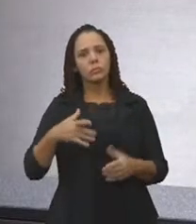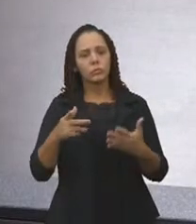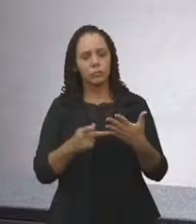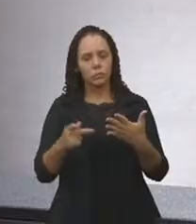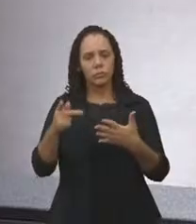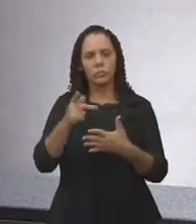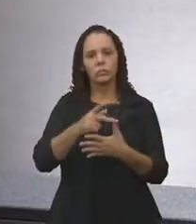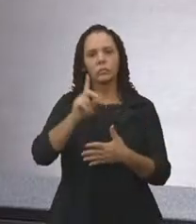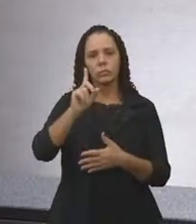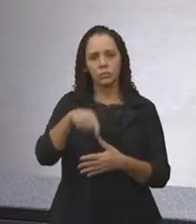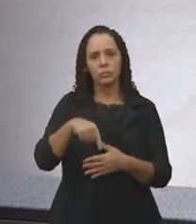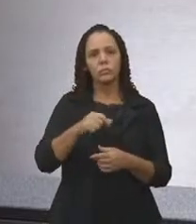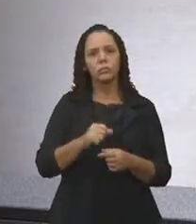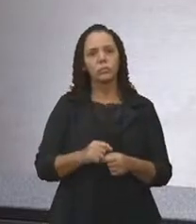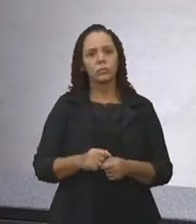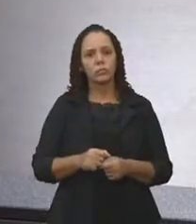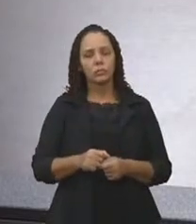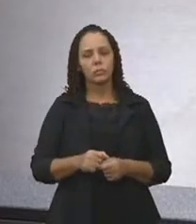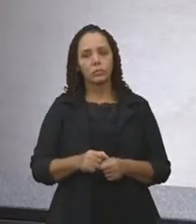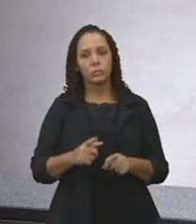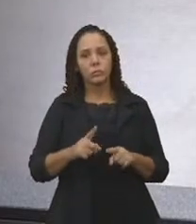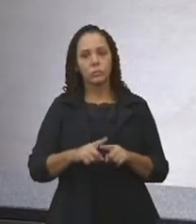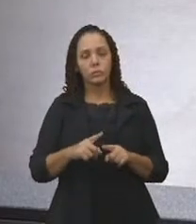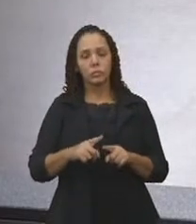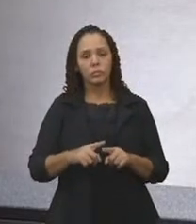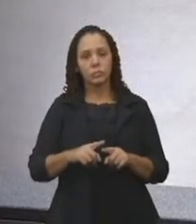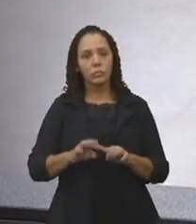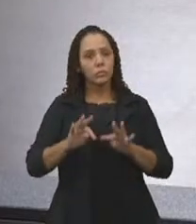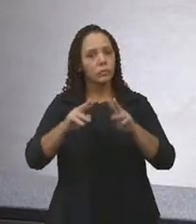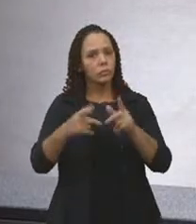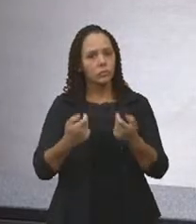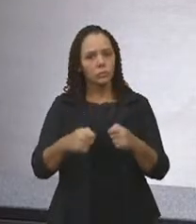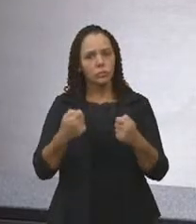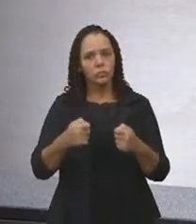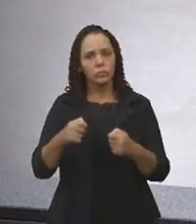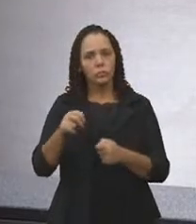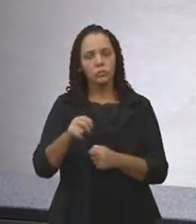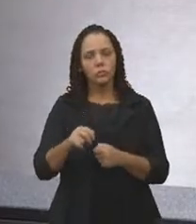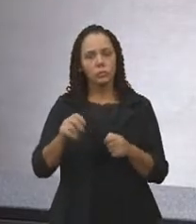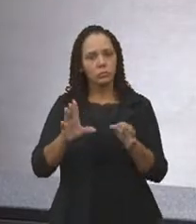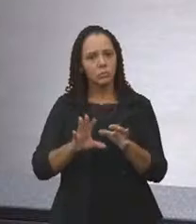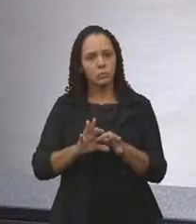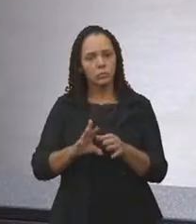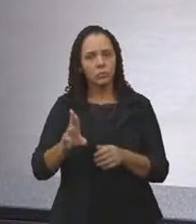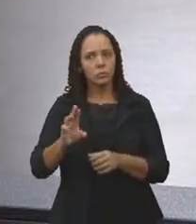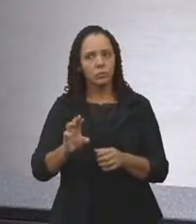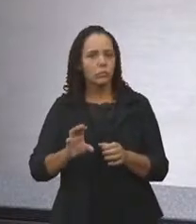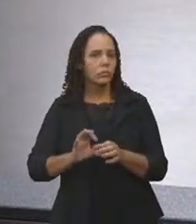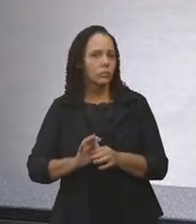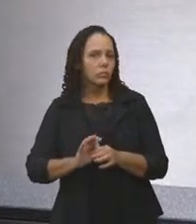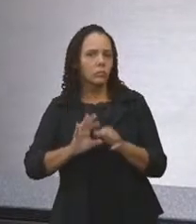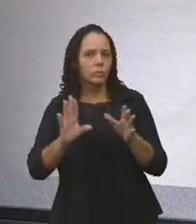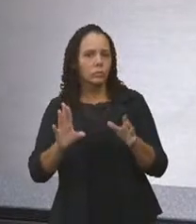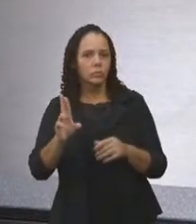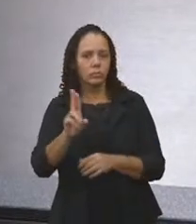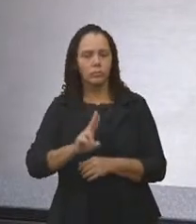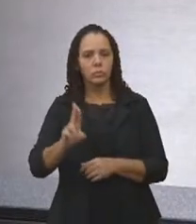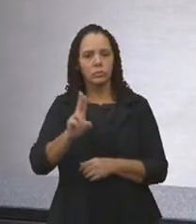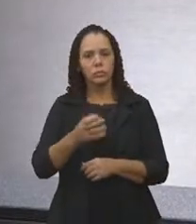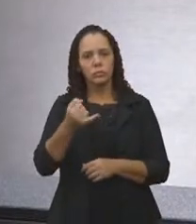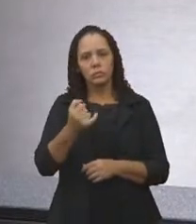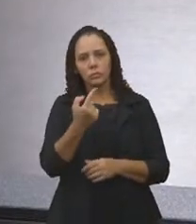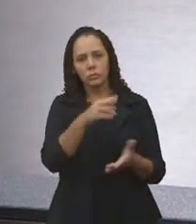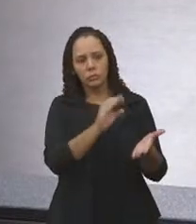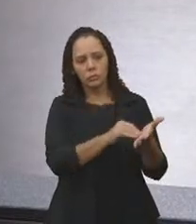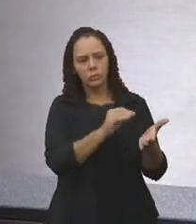assim, tem que funcionar de uma forma coerente para todos, tem que ser igual. Se falta remédio num posto e no outro tem, algo está acontecendo. Aí cabe a gente poder